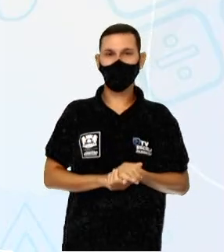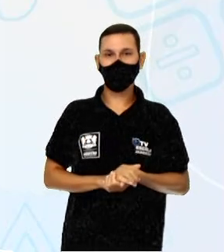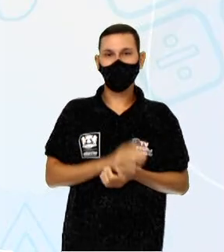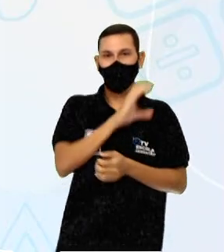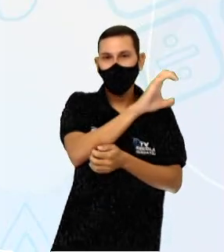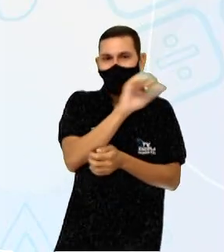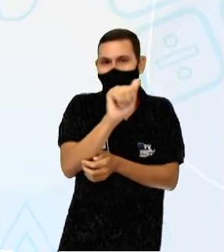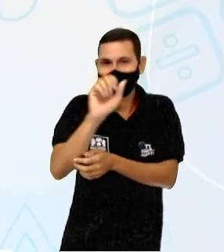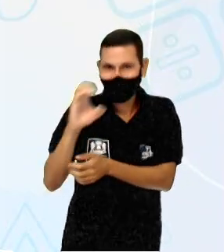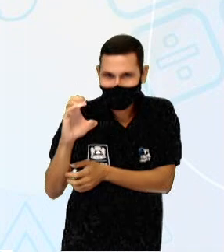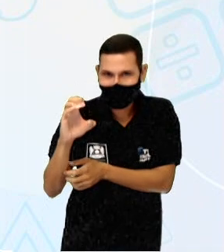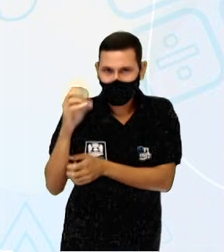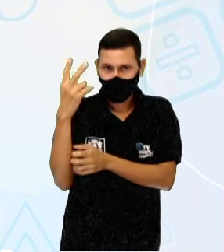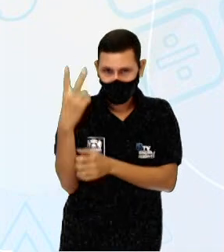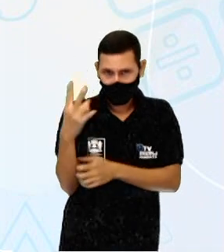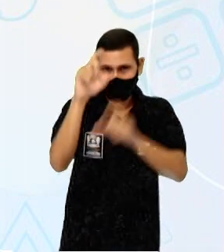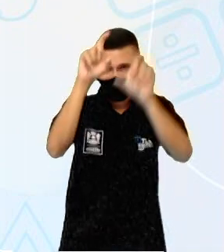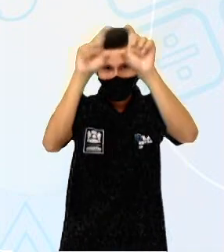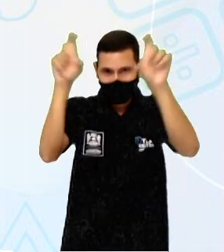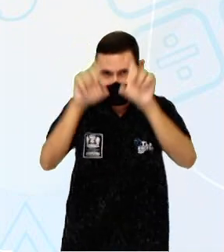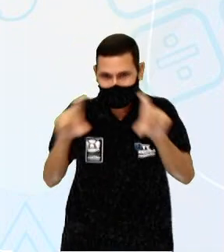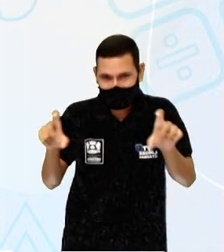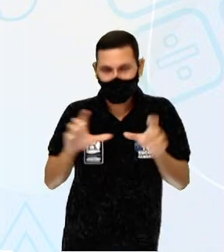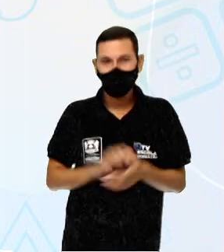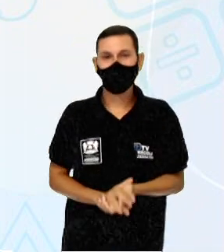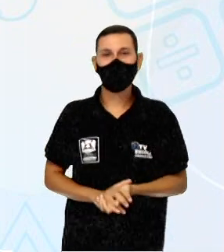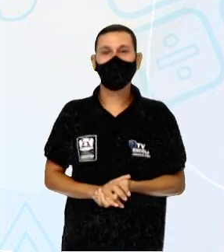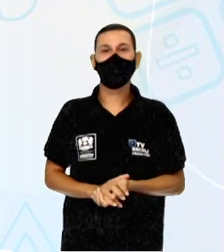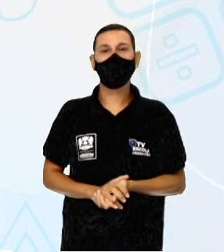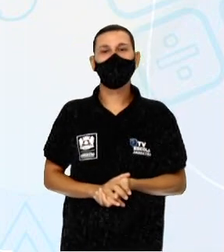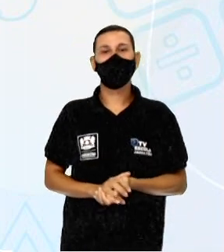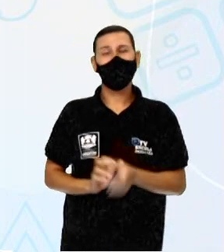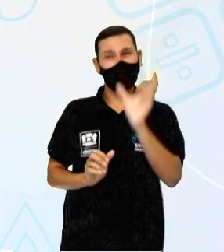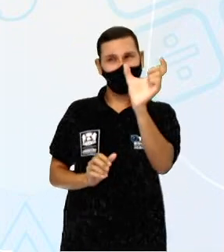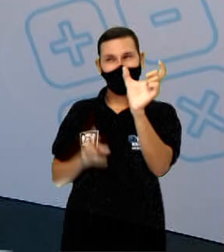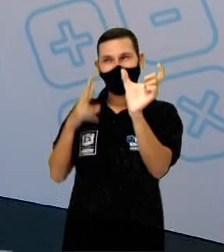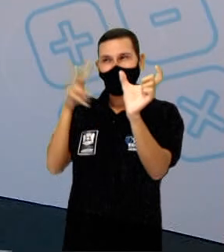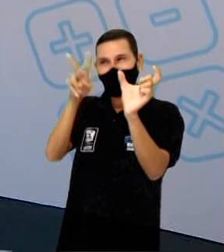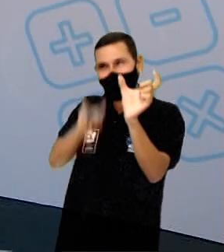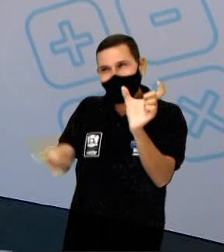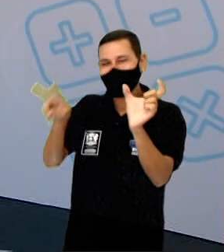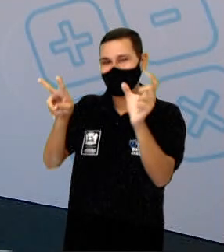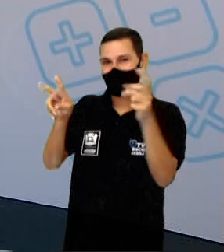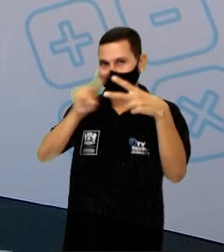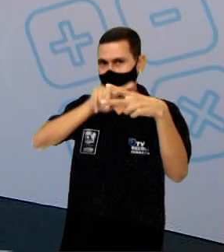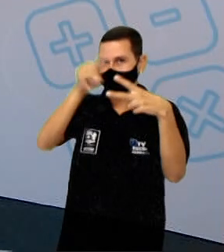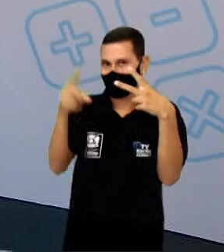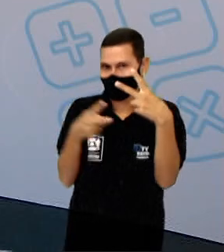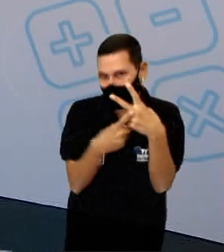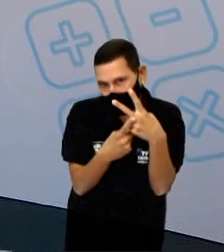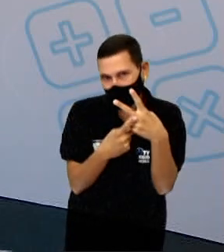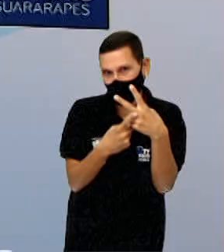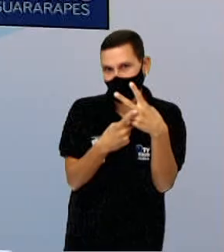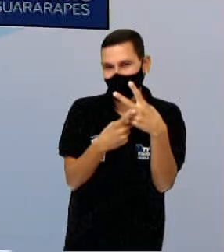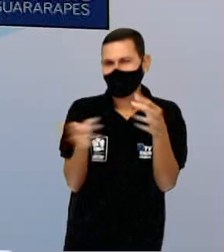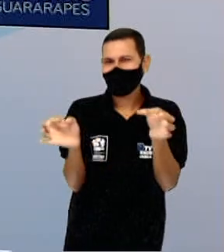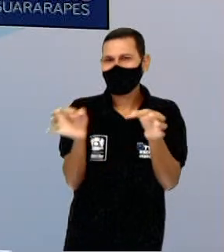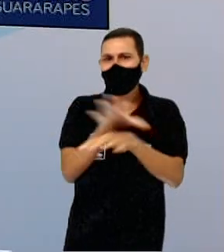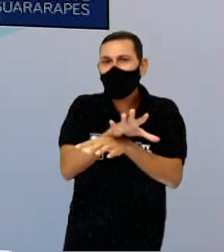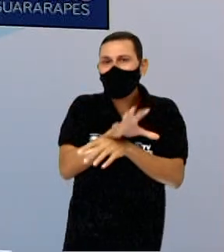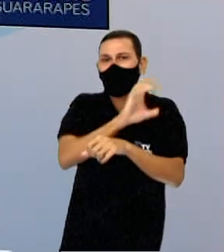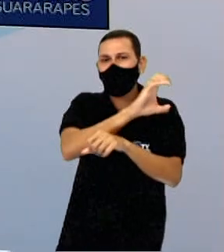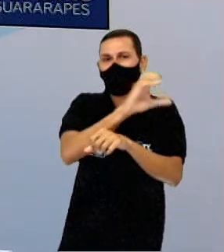vogal, consoante, nas duas. Open e happen. Ambas acabam em